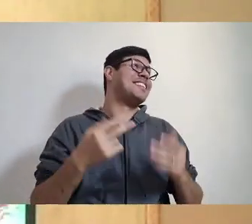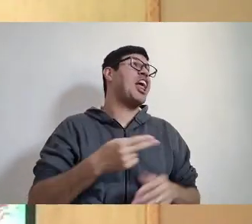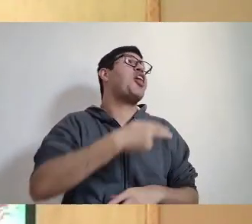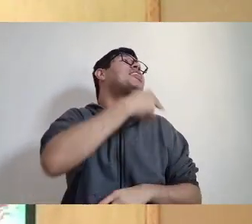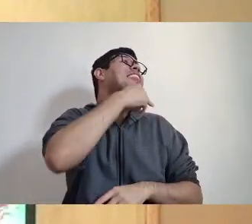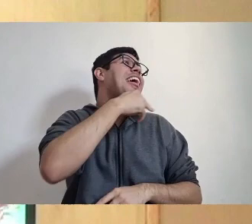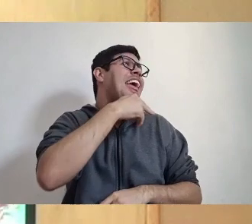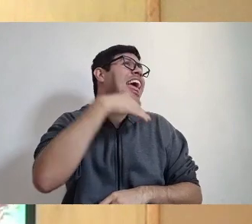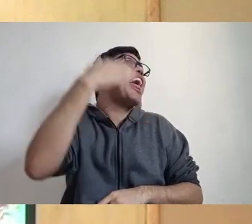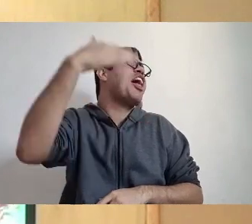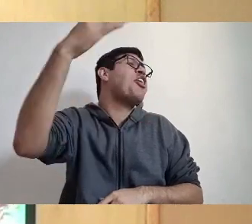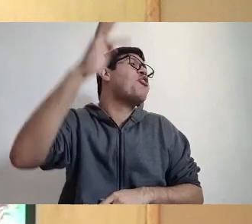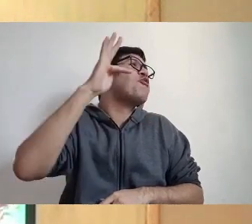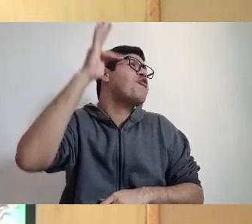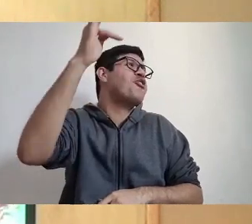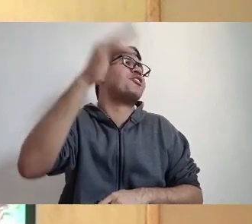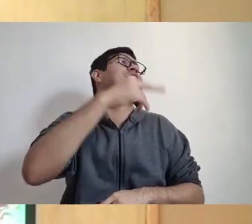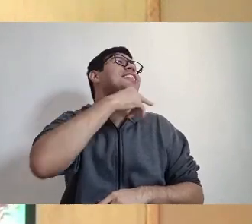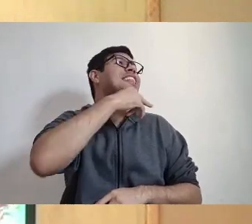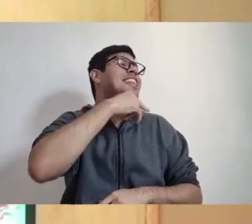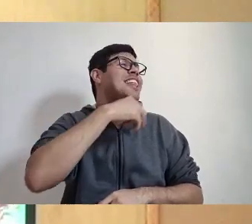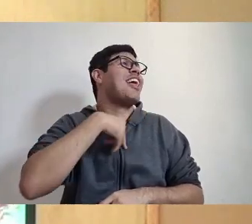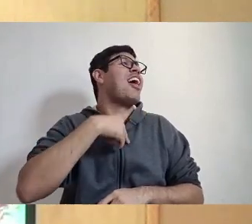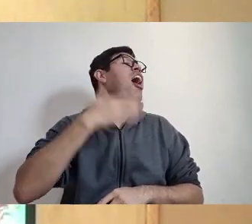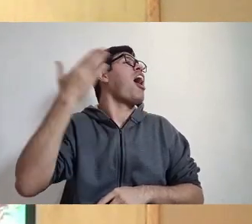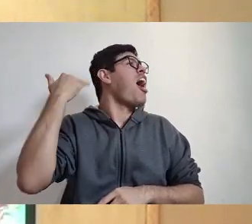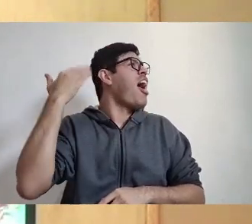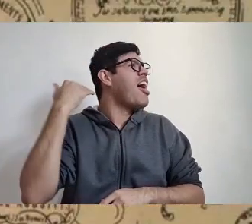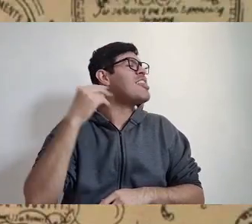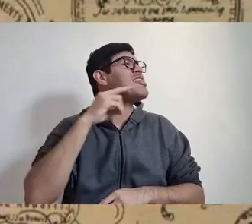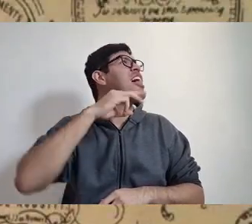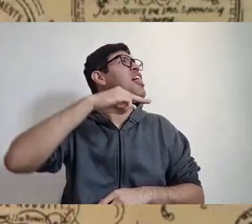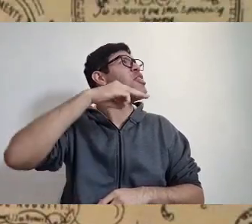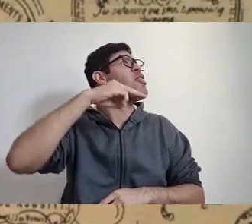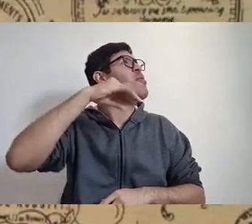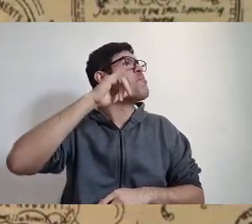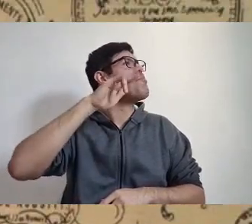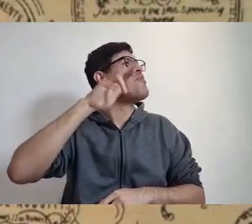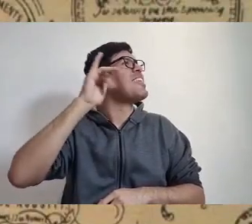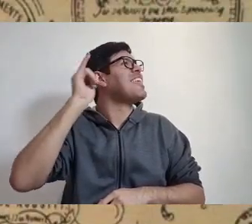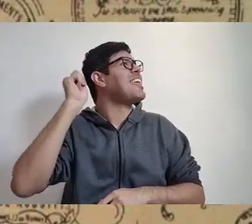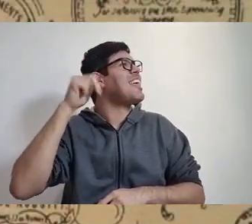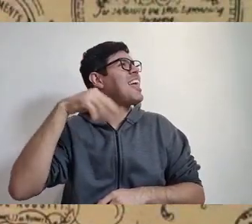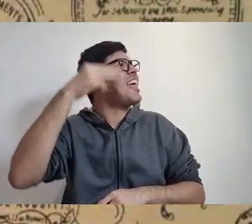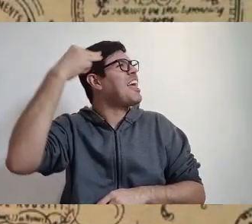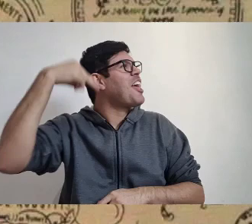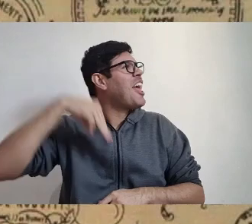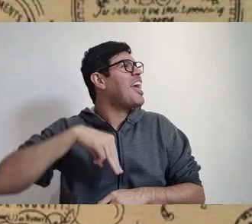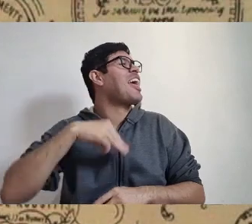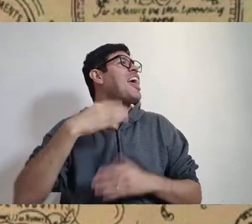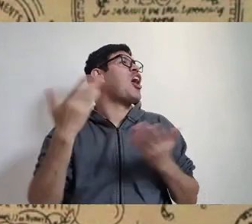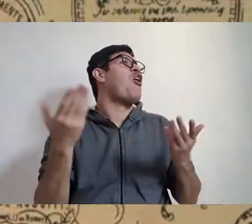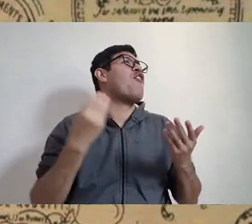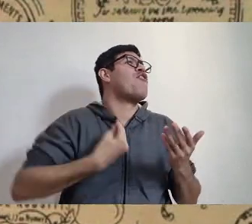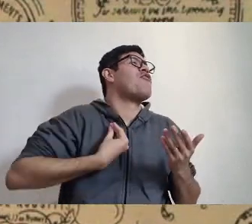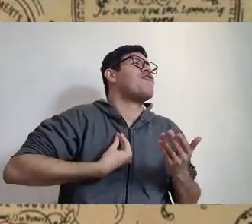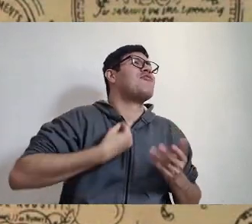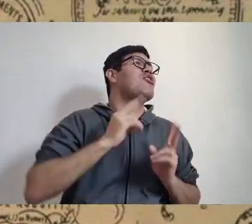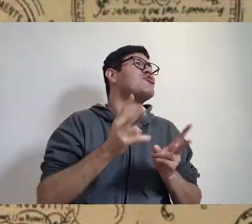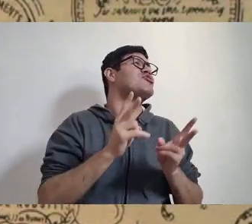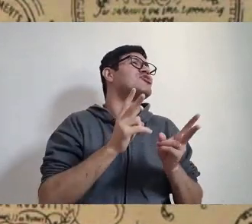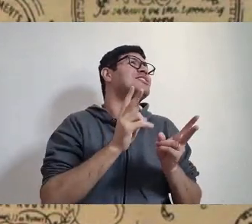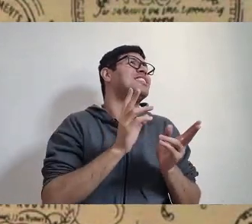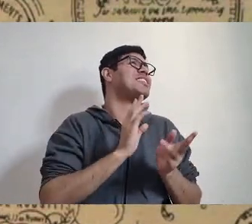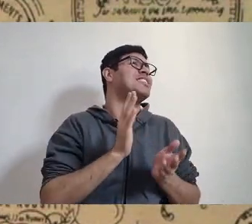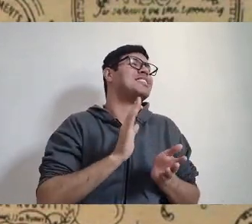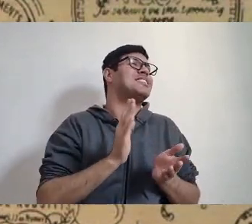Meu avô estava lá. Minha avó era nova, tá vendo? Agora tá lá de bengalinha. Ou nem tá viva mais, Quem né? sabe, né? Gil,